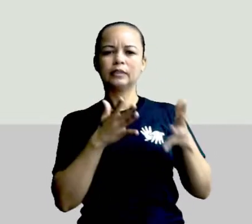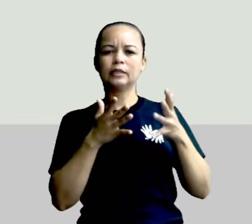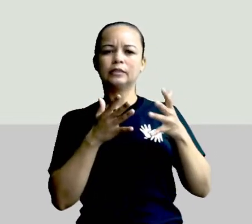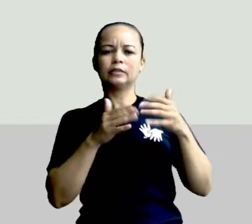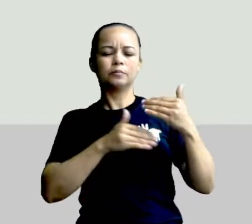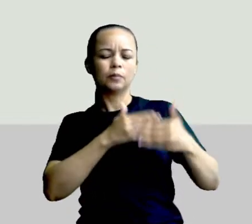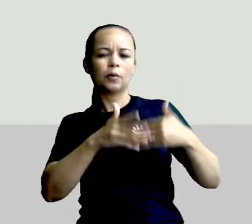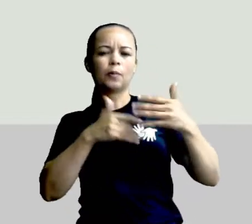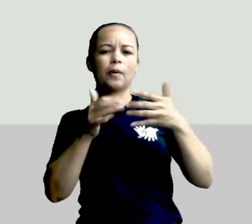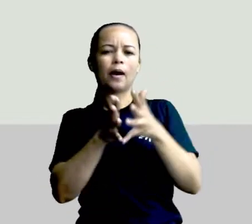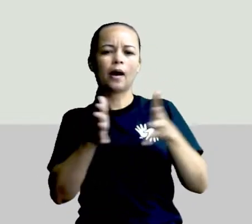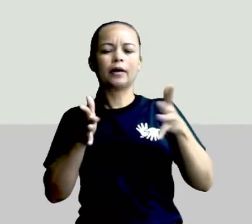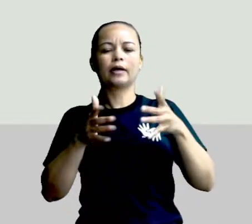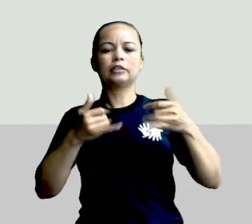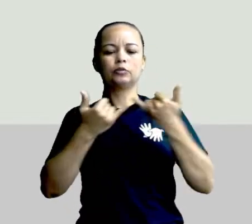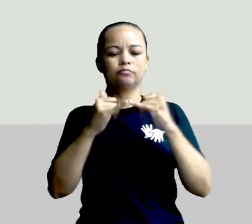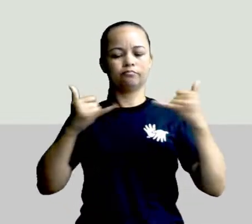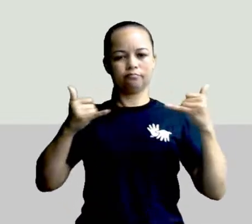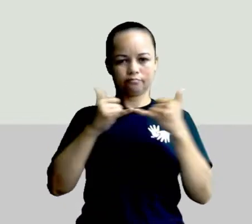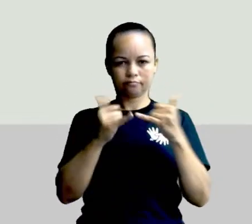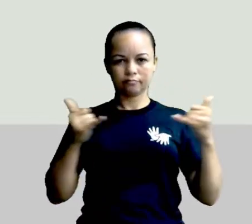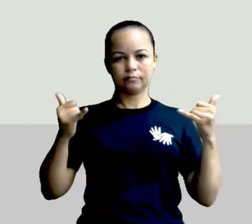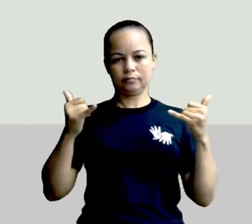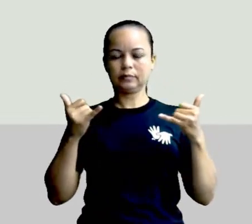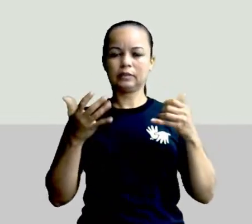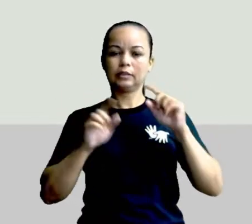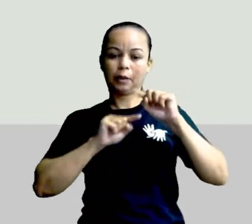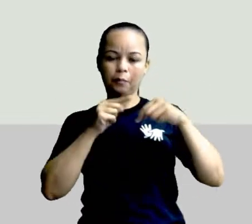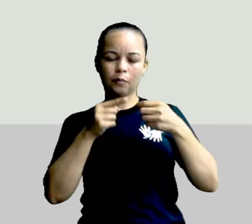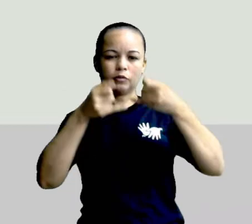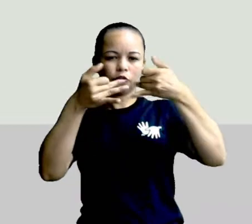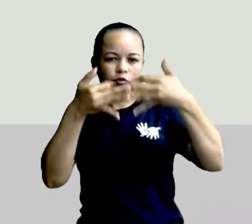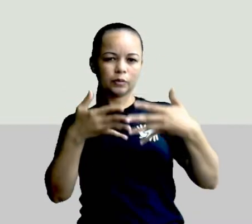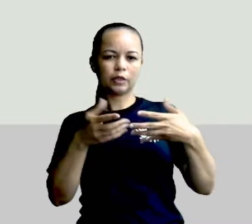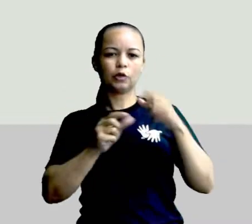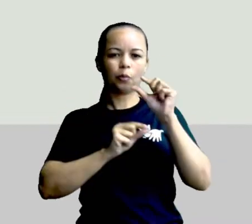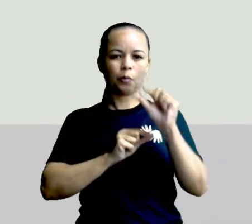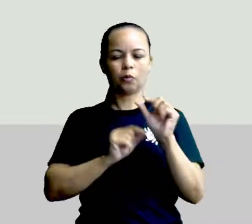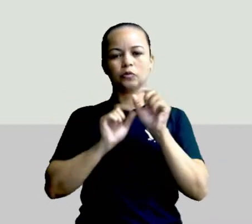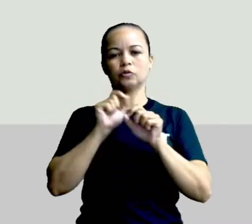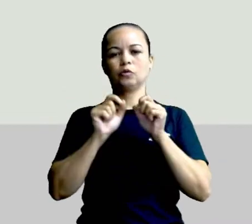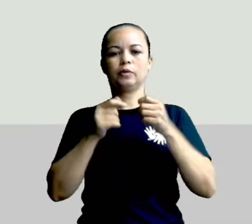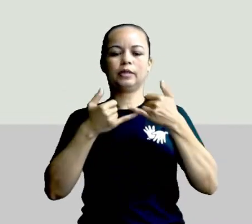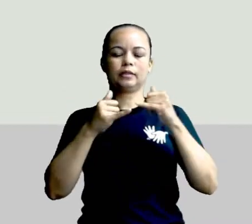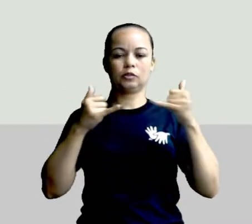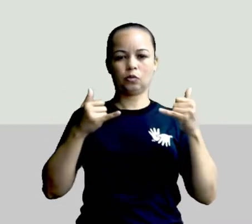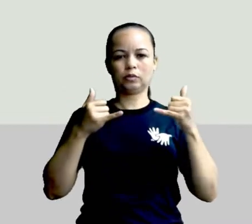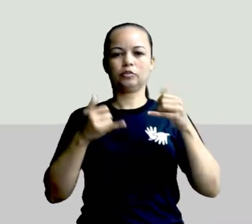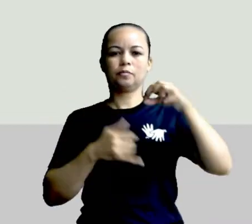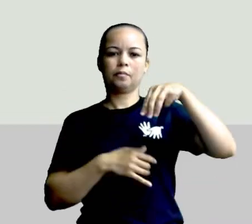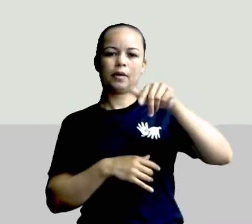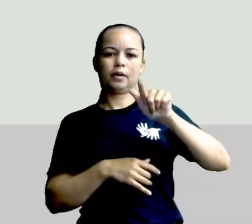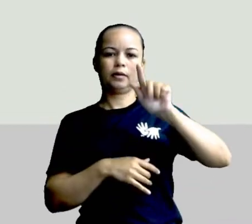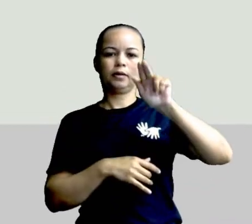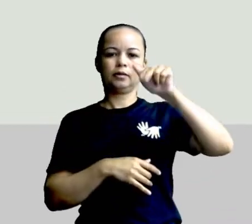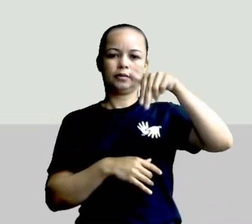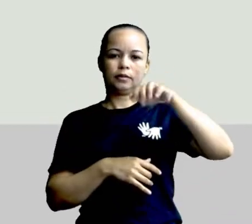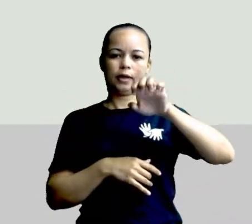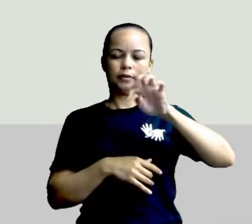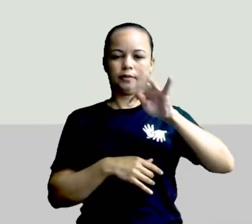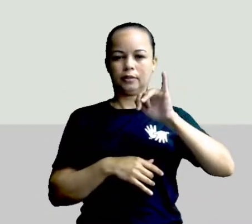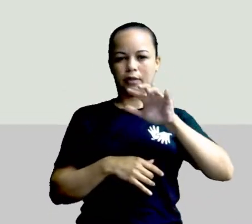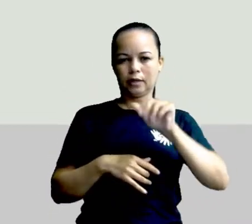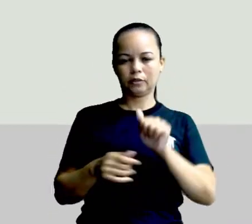Que se propaga por um meio de ondas eletromagnéticas. Daqui a pouco eu falo um pouco mais sobre ondas eletromagnéticas. É um agente